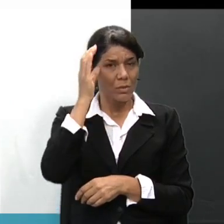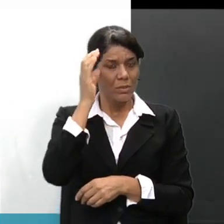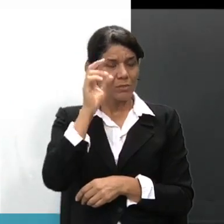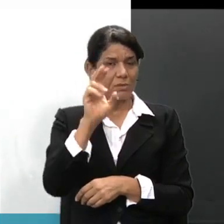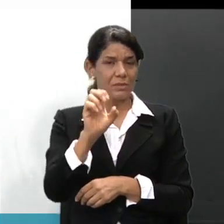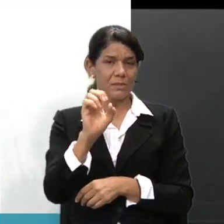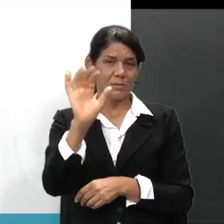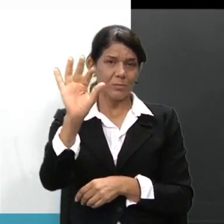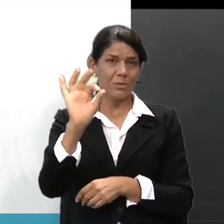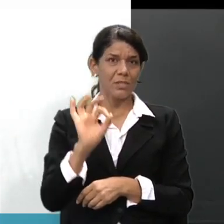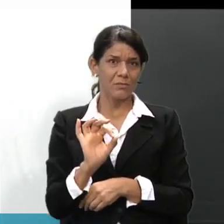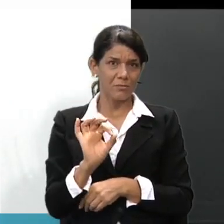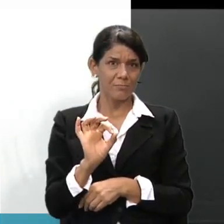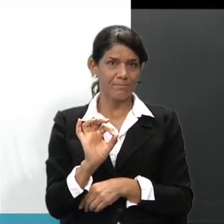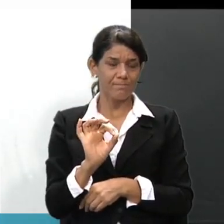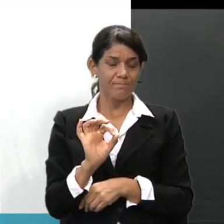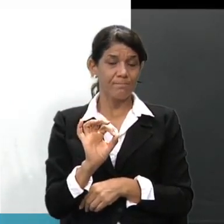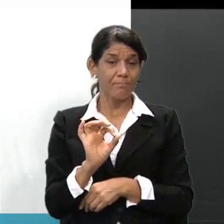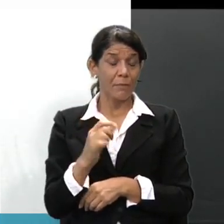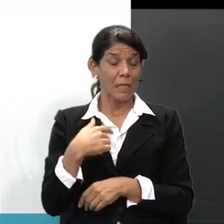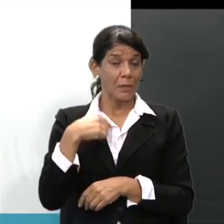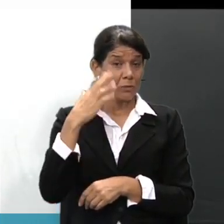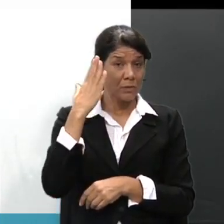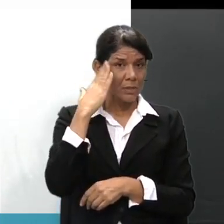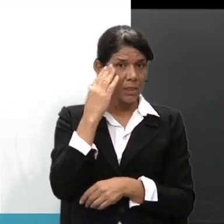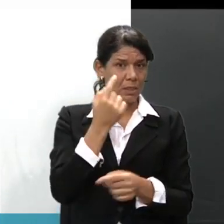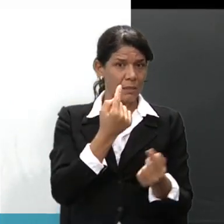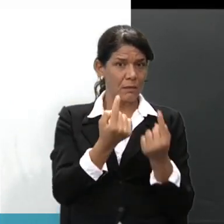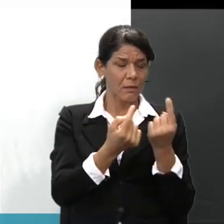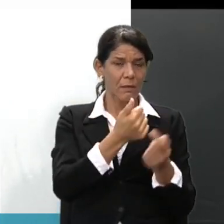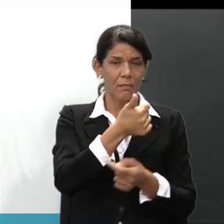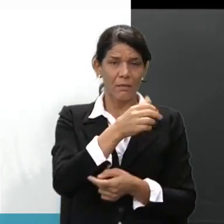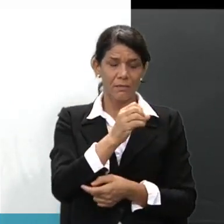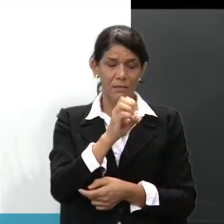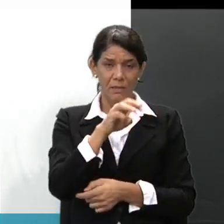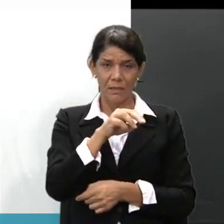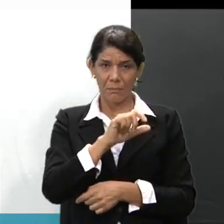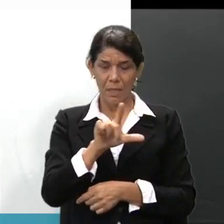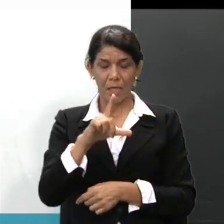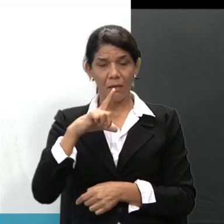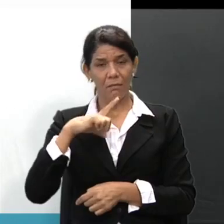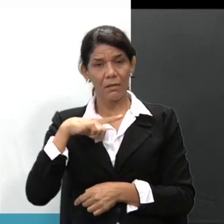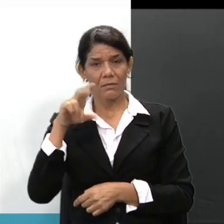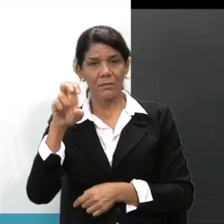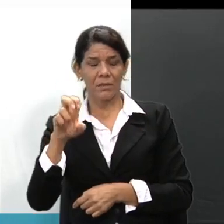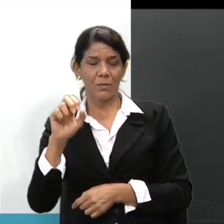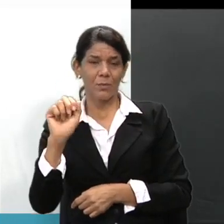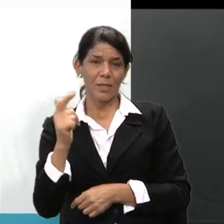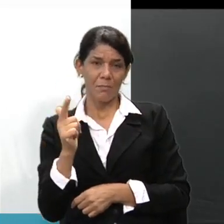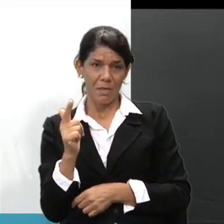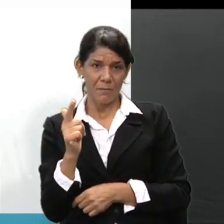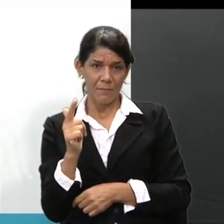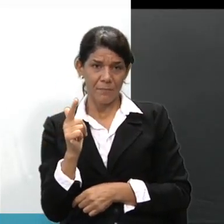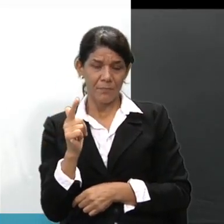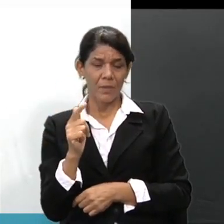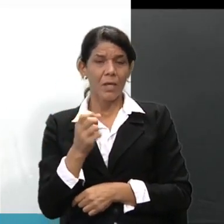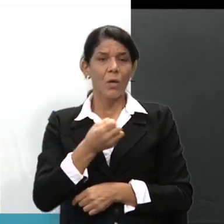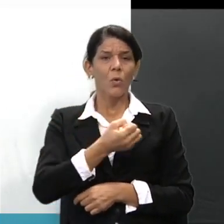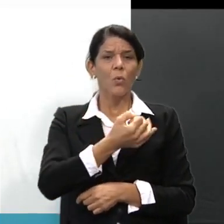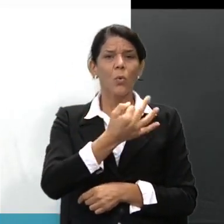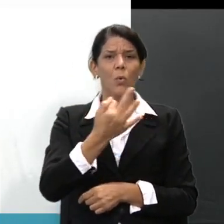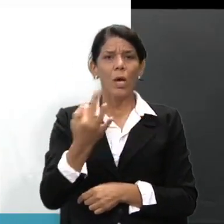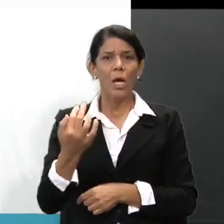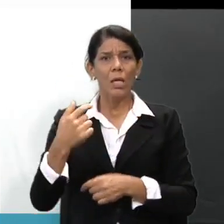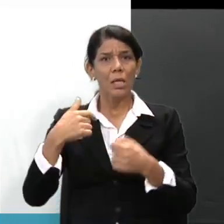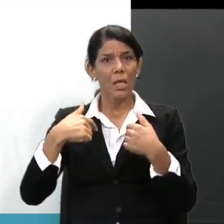de 5%. Eu sei que a cada 100 ml eu tenho 5 gramas. Quanto